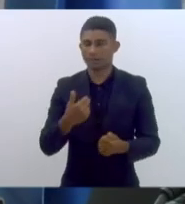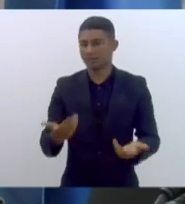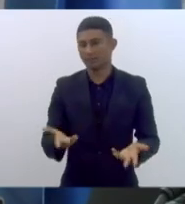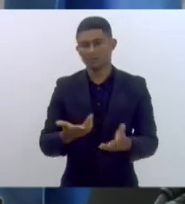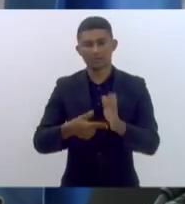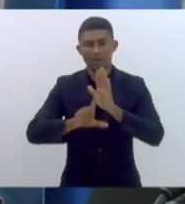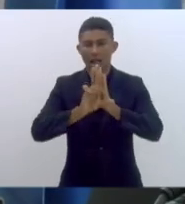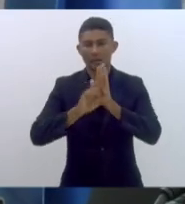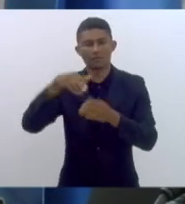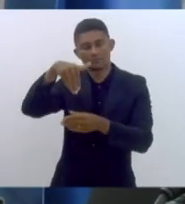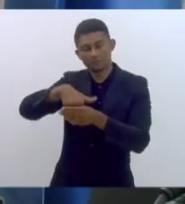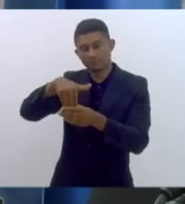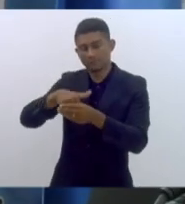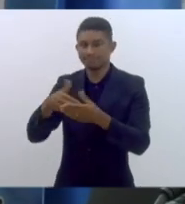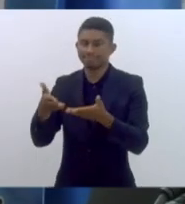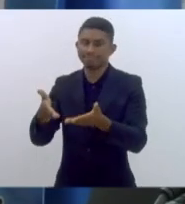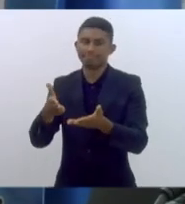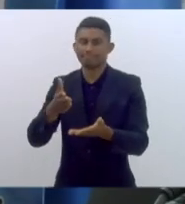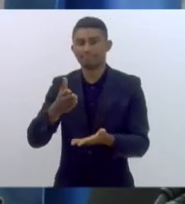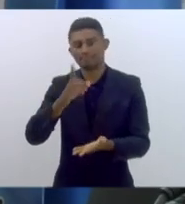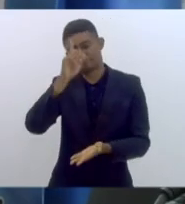eleitoral.